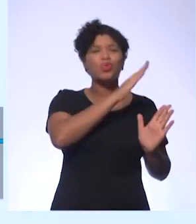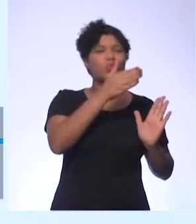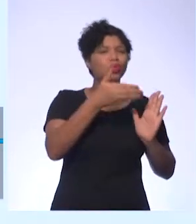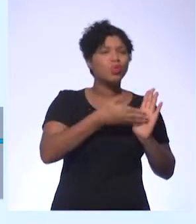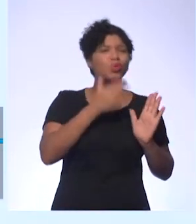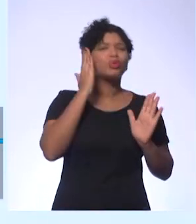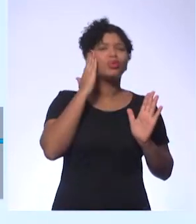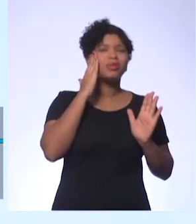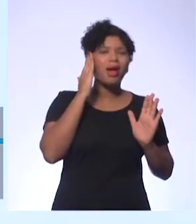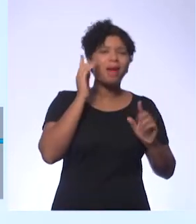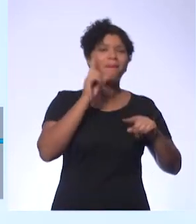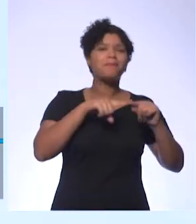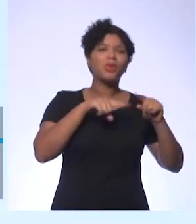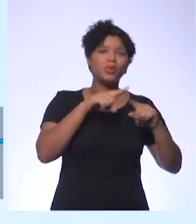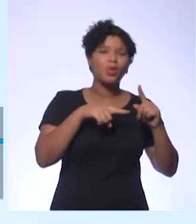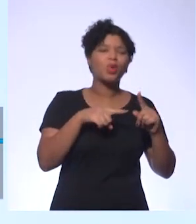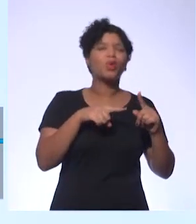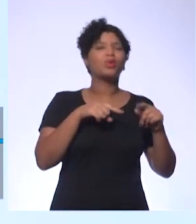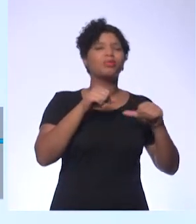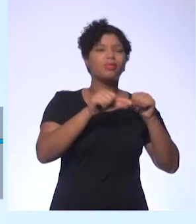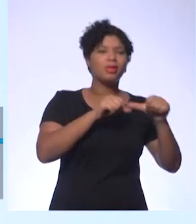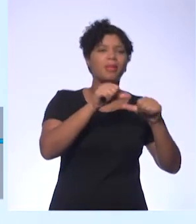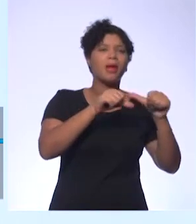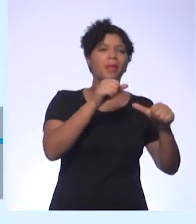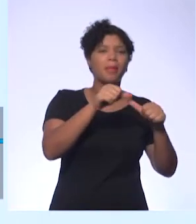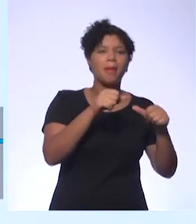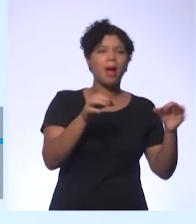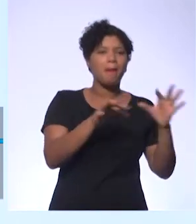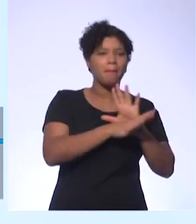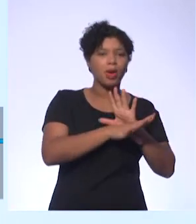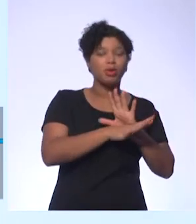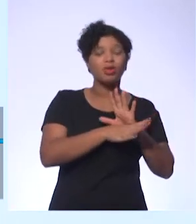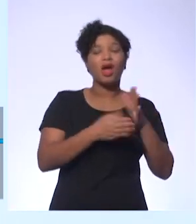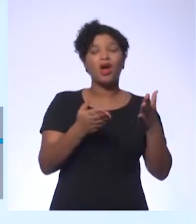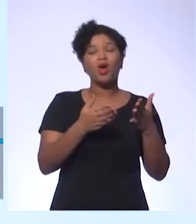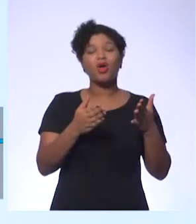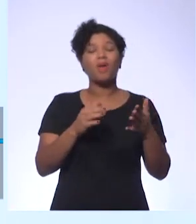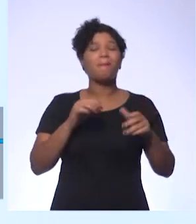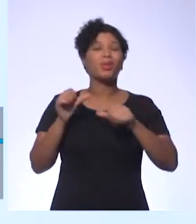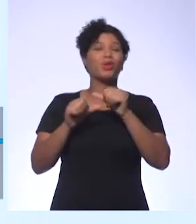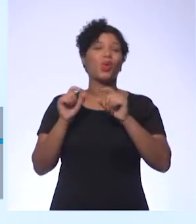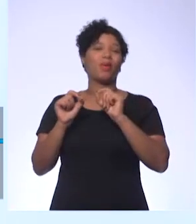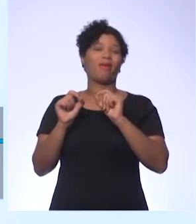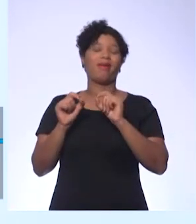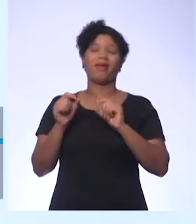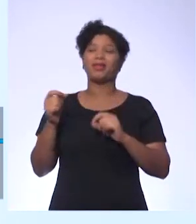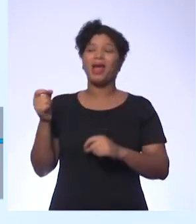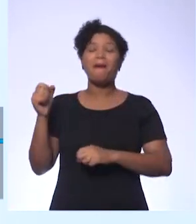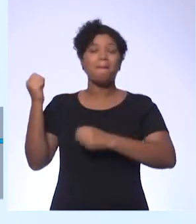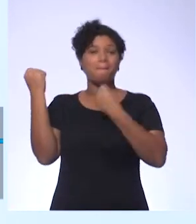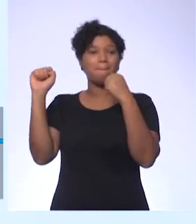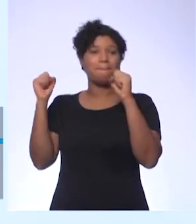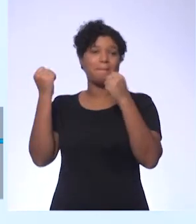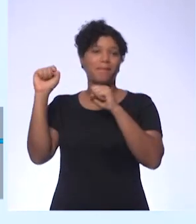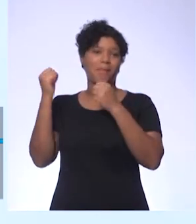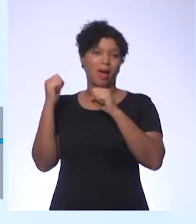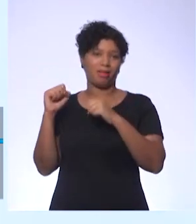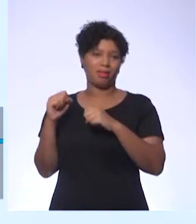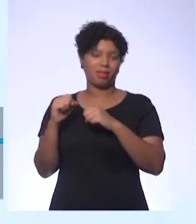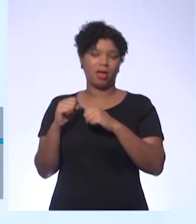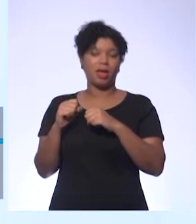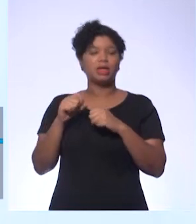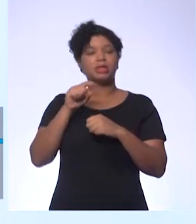o processo, e agora nós temos máquinas fazendo esse trabalho. Nós temos uma modernização também do processo